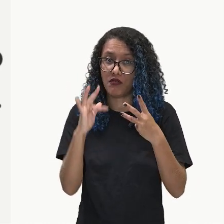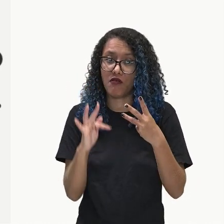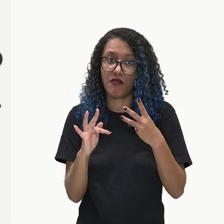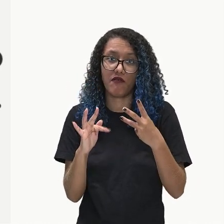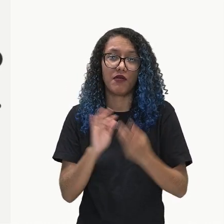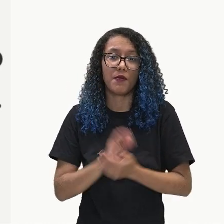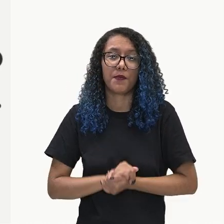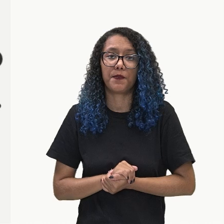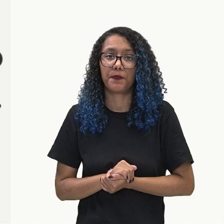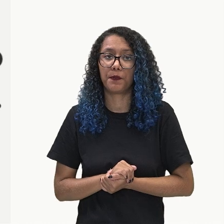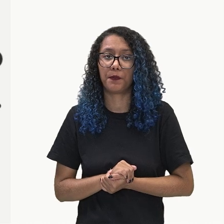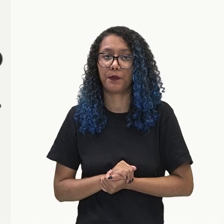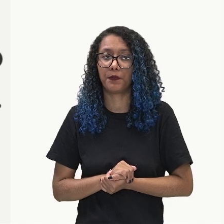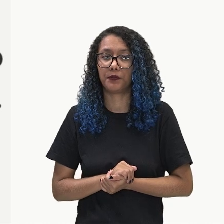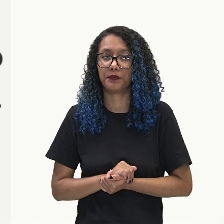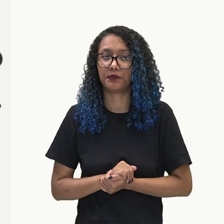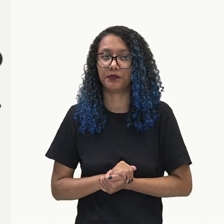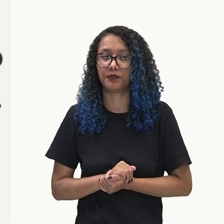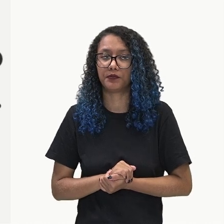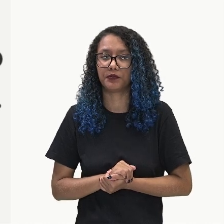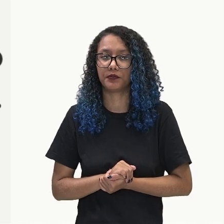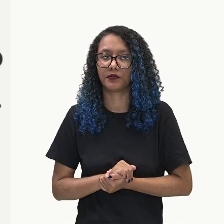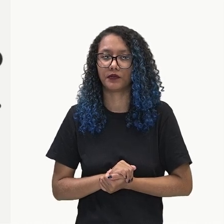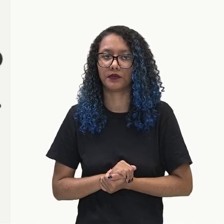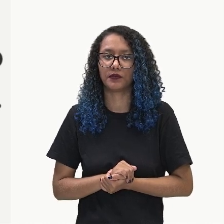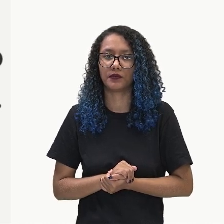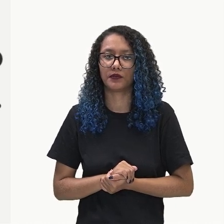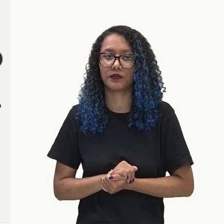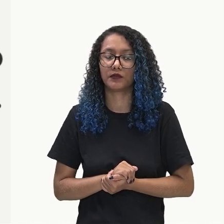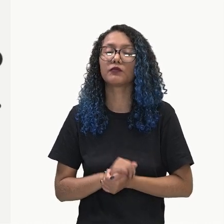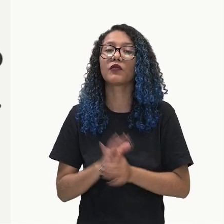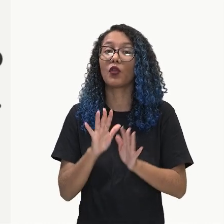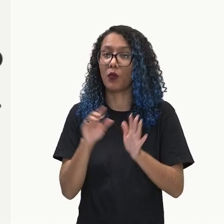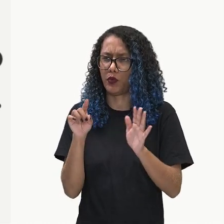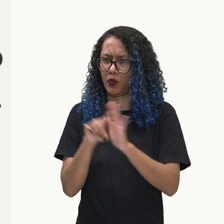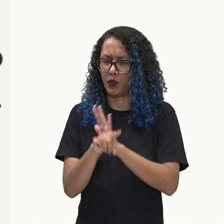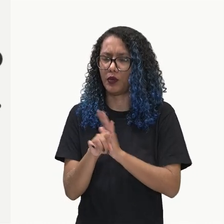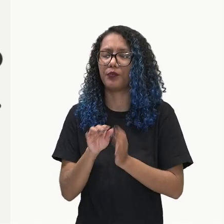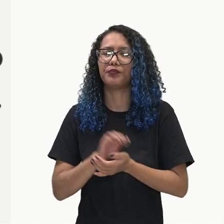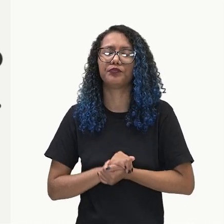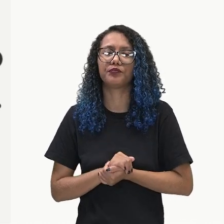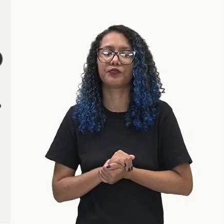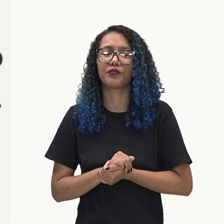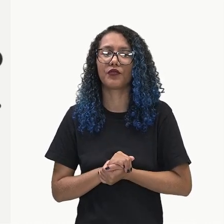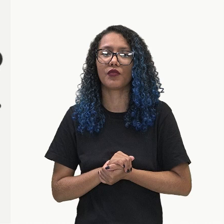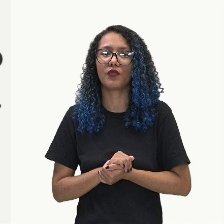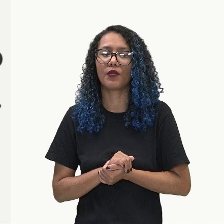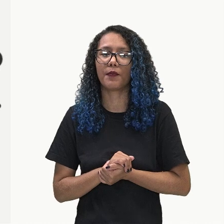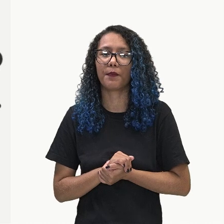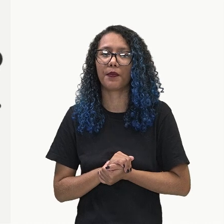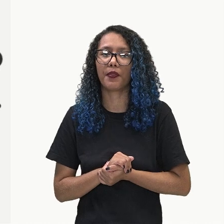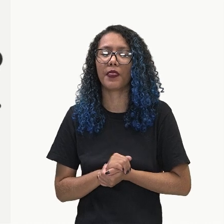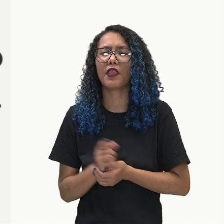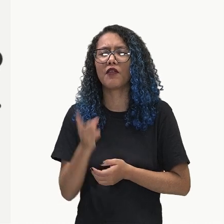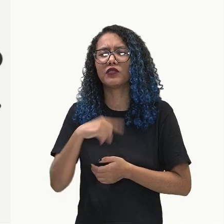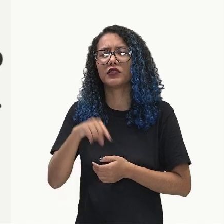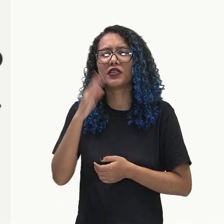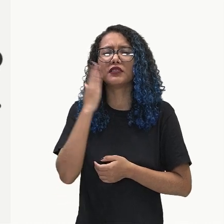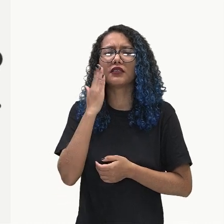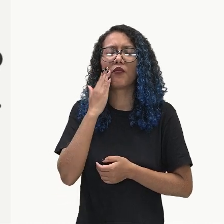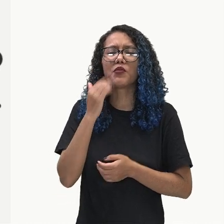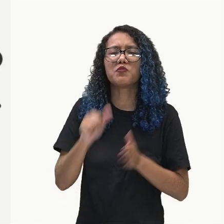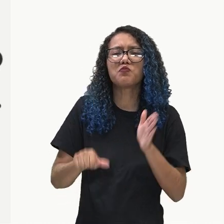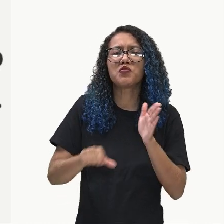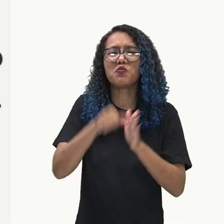E vou lhe fazer uma seguinte pergunta. Você sabe qual foi a primeira